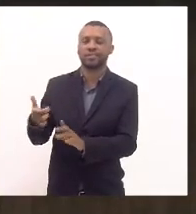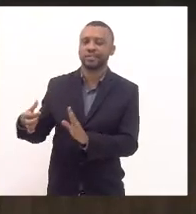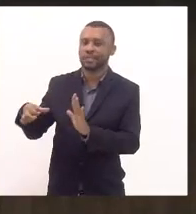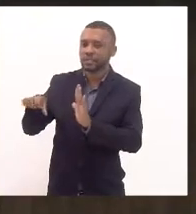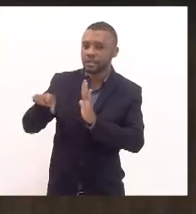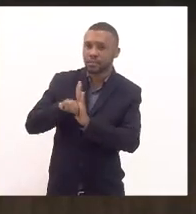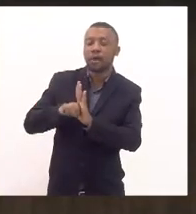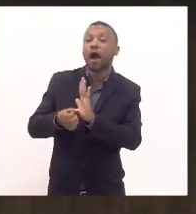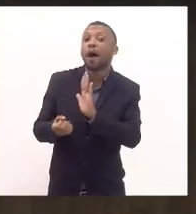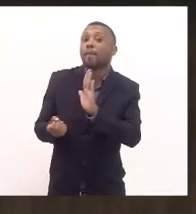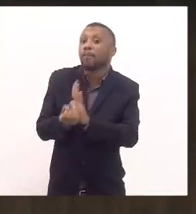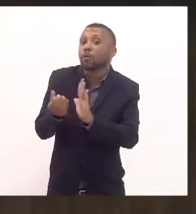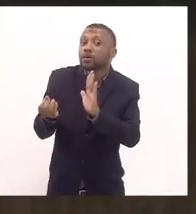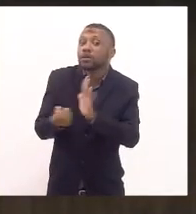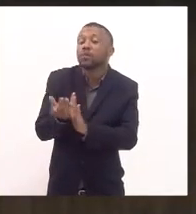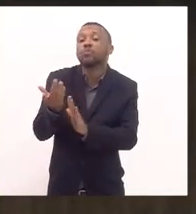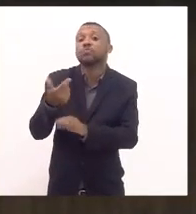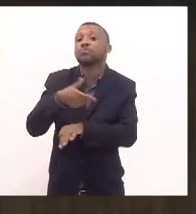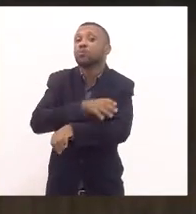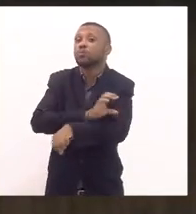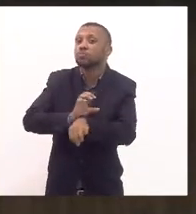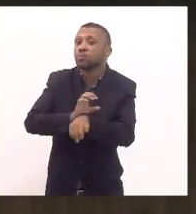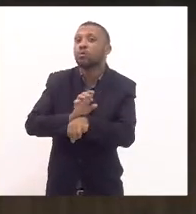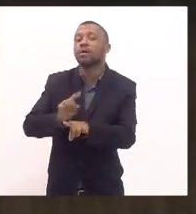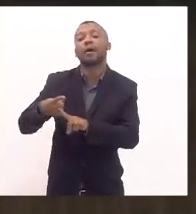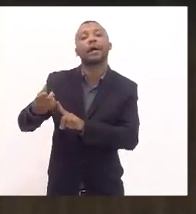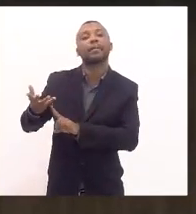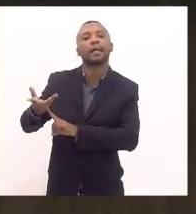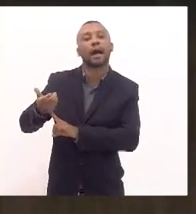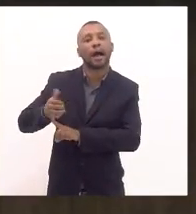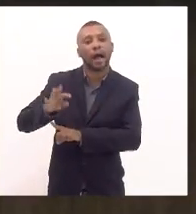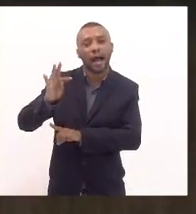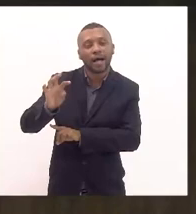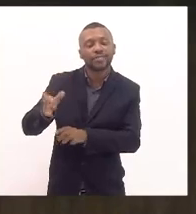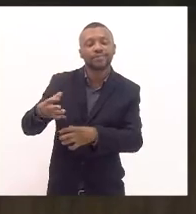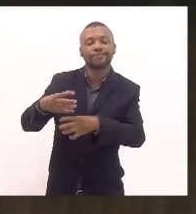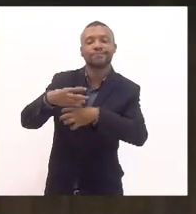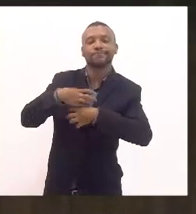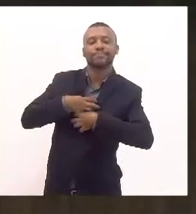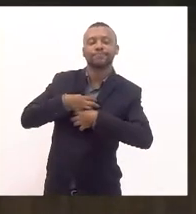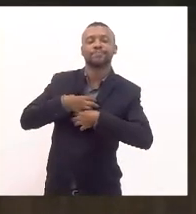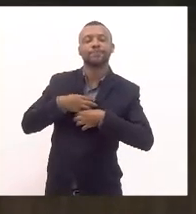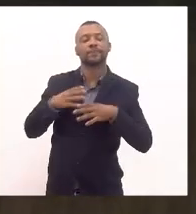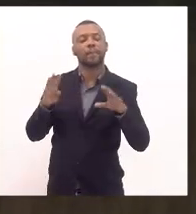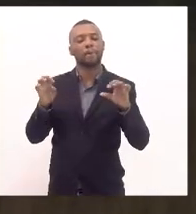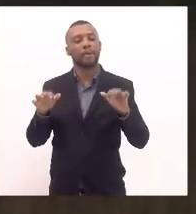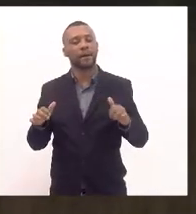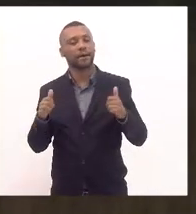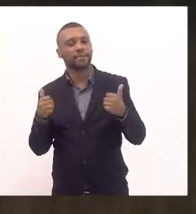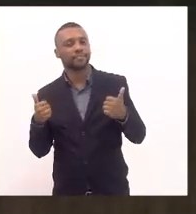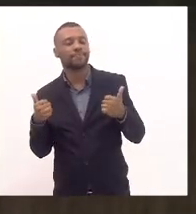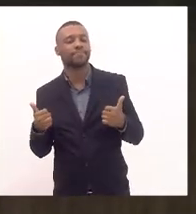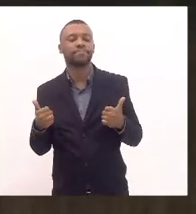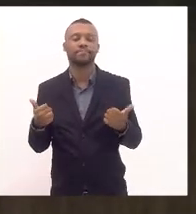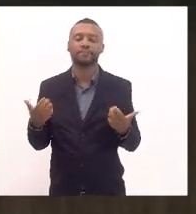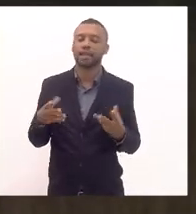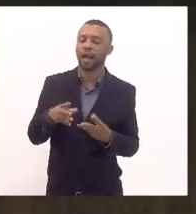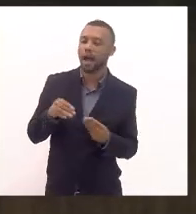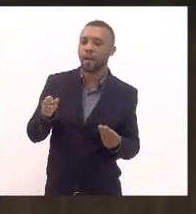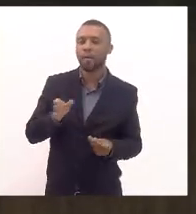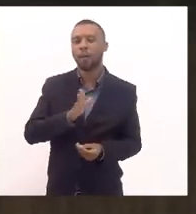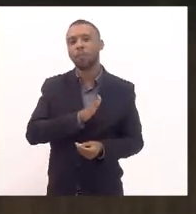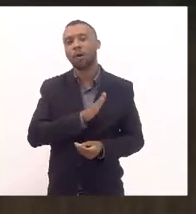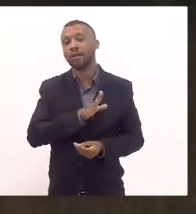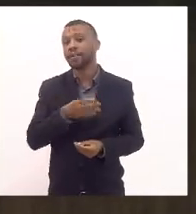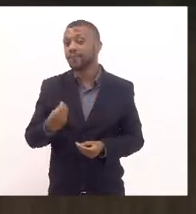produção de cultura e das Artes o que faz tão bem para alma para o coração e para